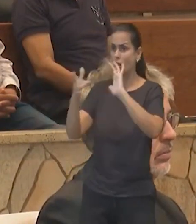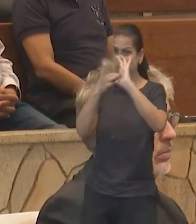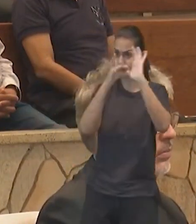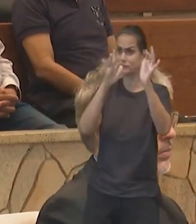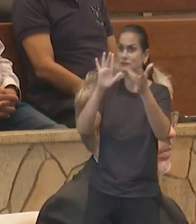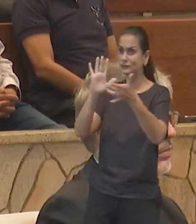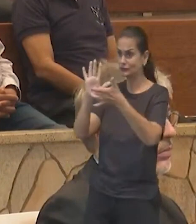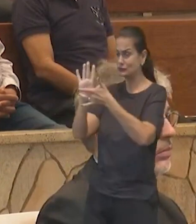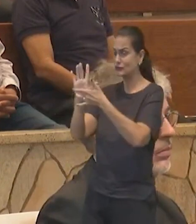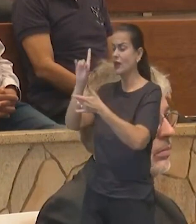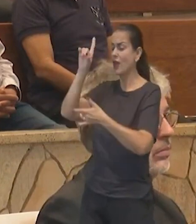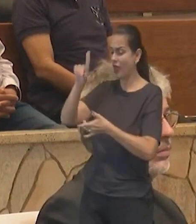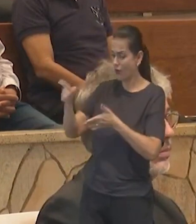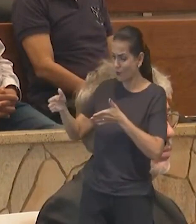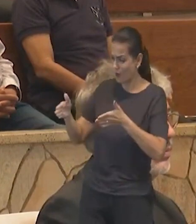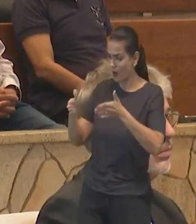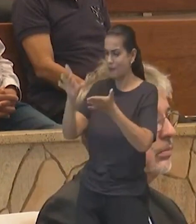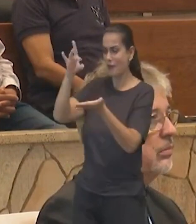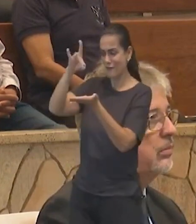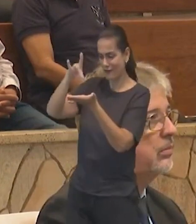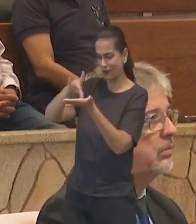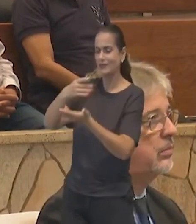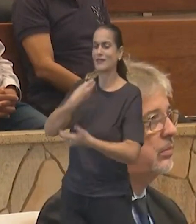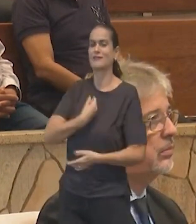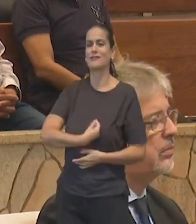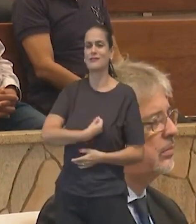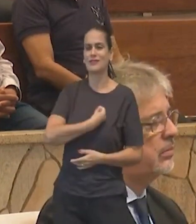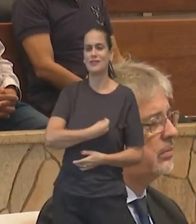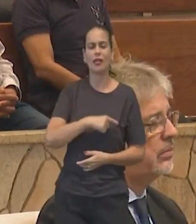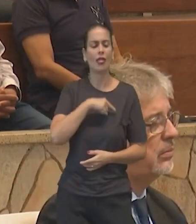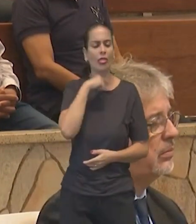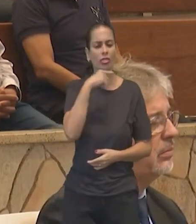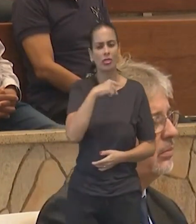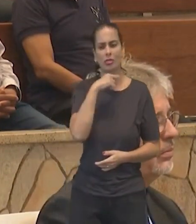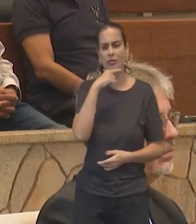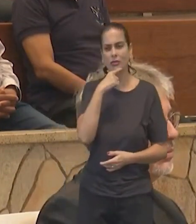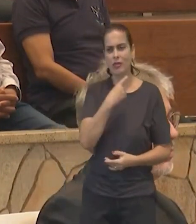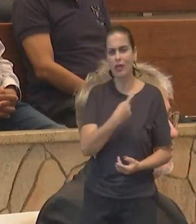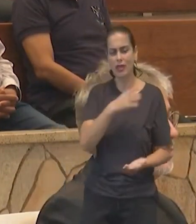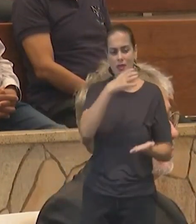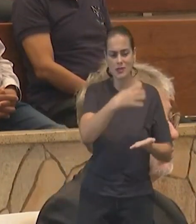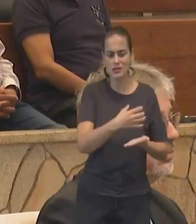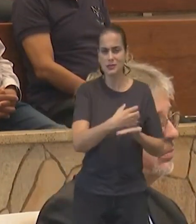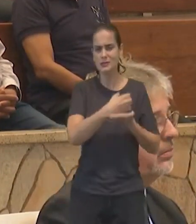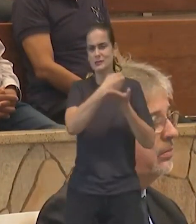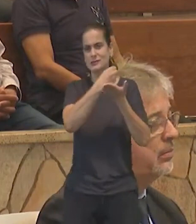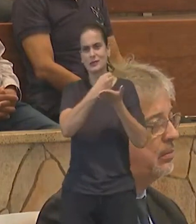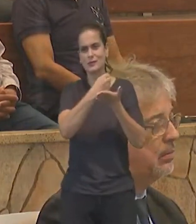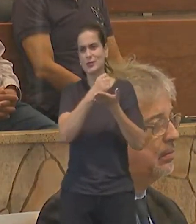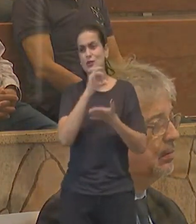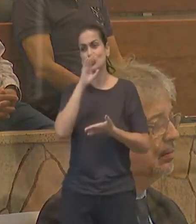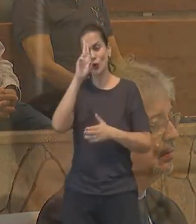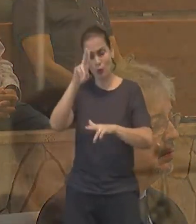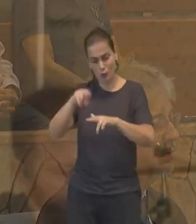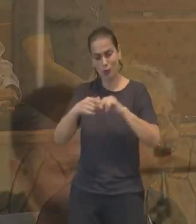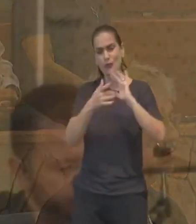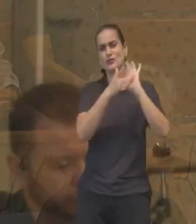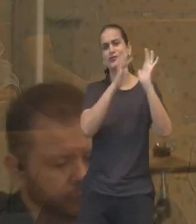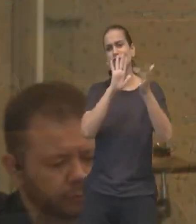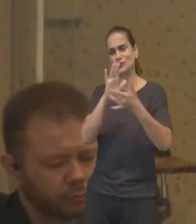o caminho, a verdade, a vida. Ninguém vem ao Pai a não ser por mim.